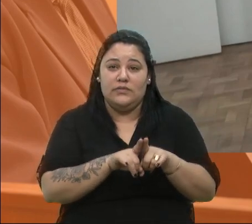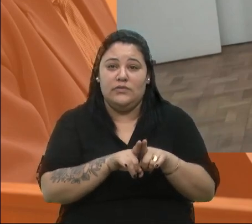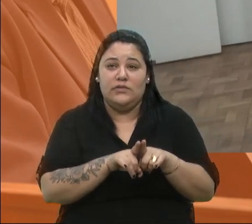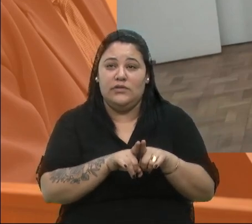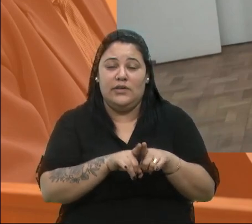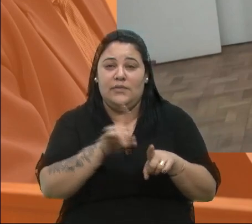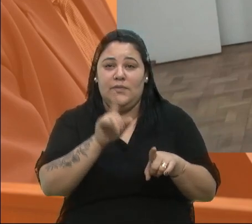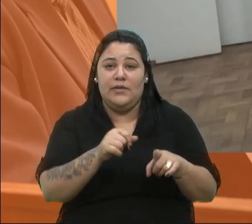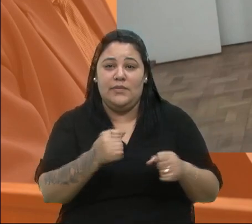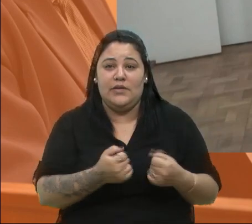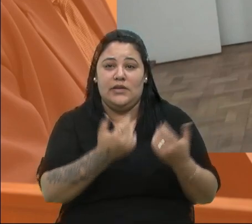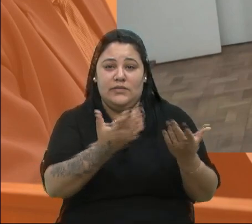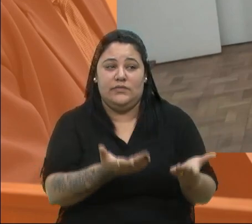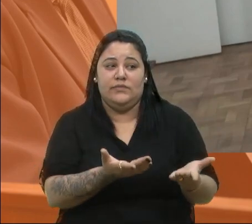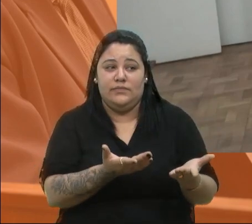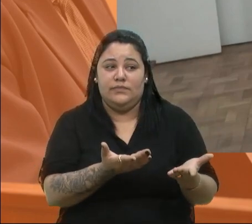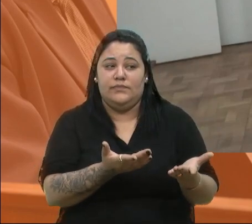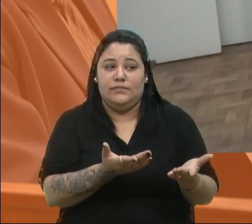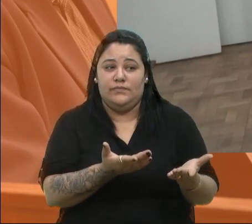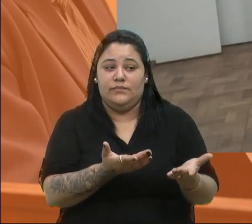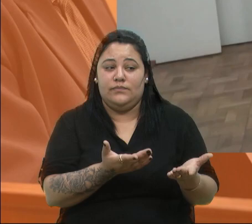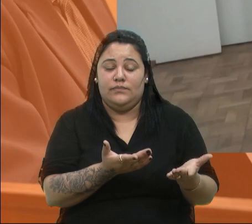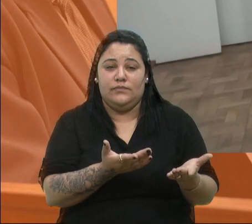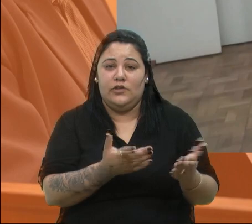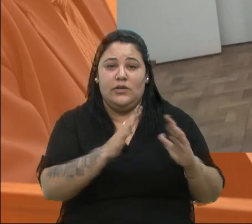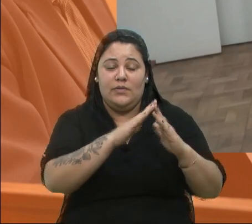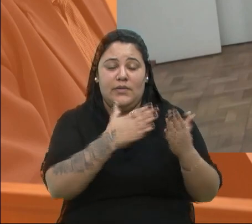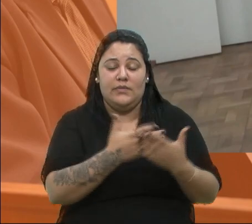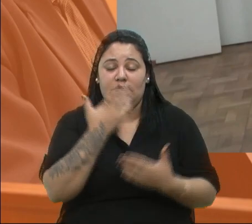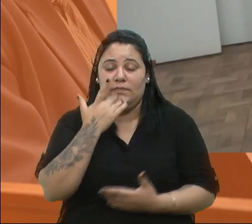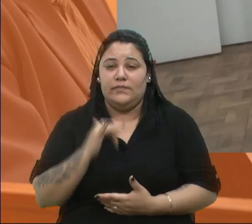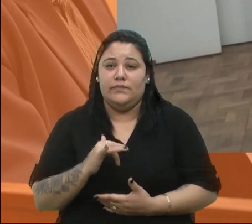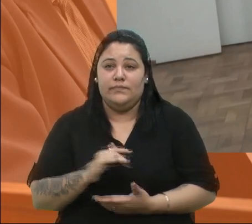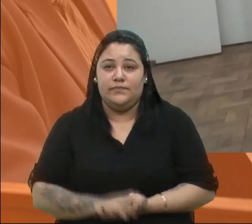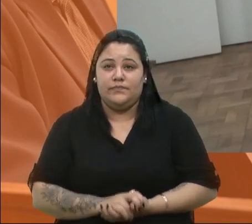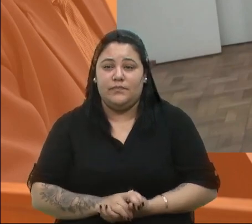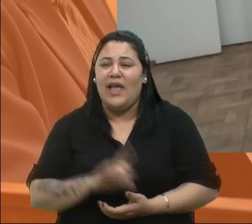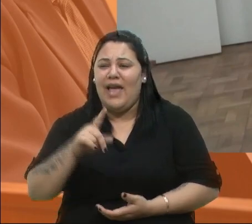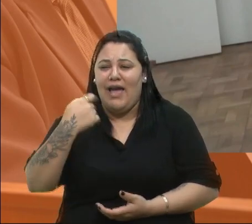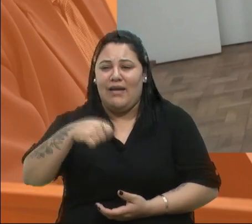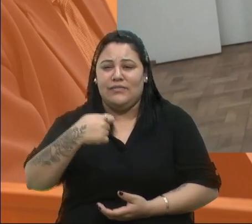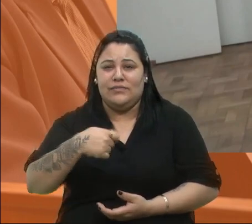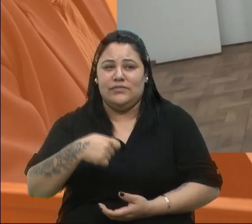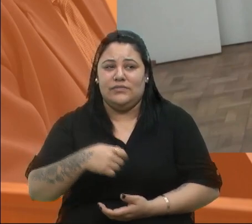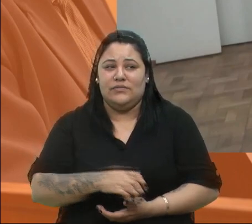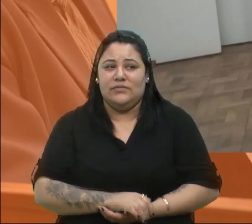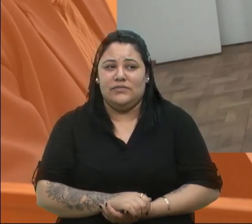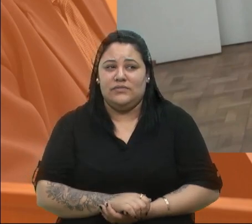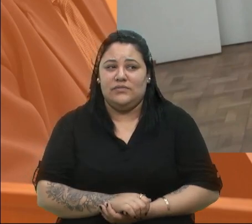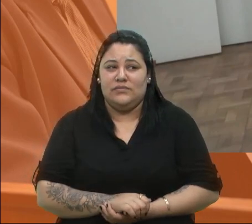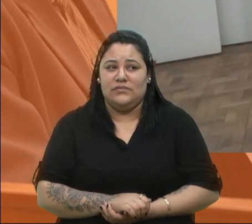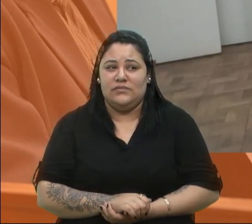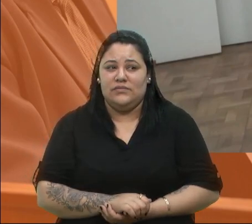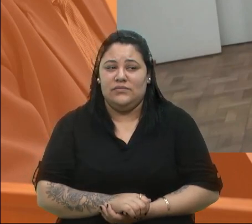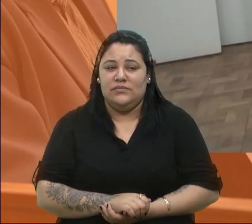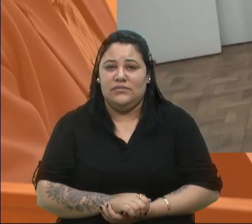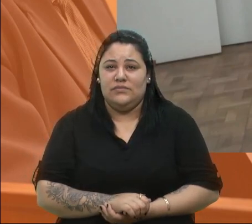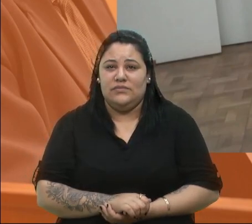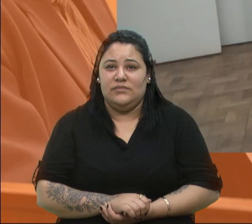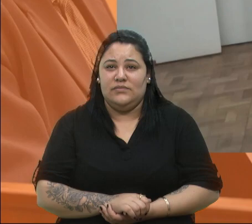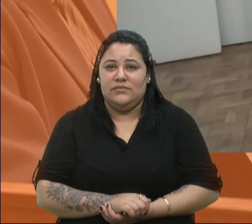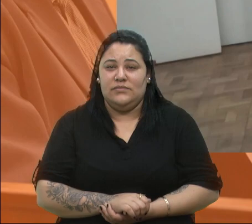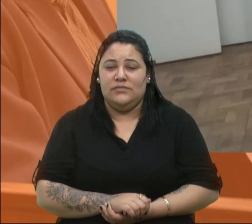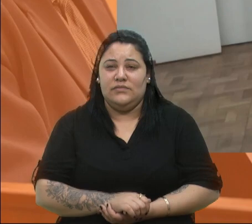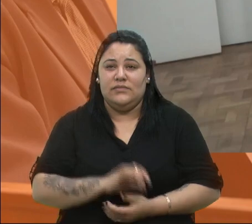estão avaliando. Era uma escola infantil. Mas precisa de PPCI. Sim, nós temos